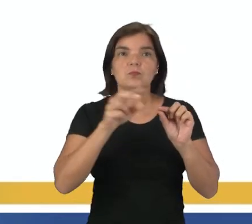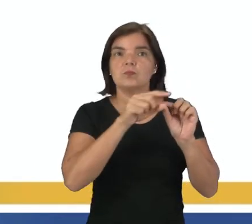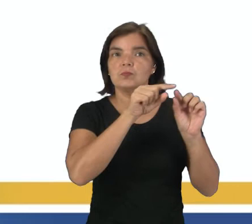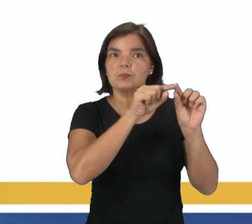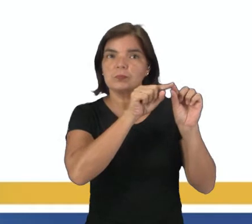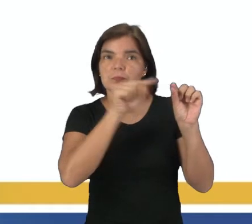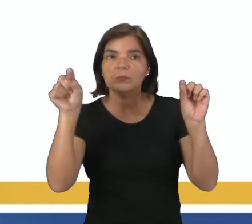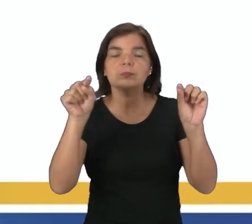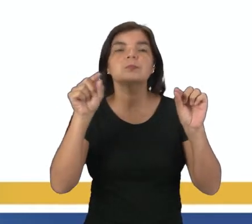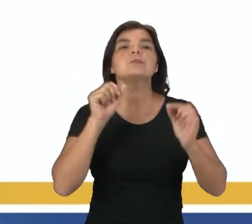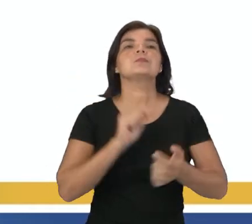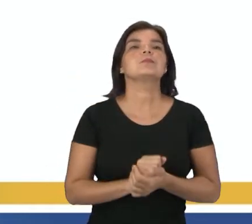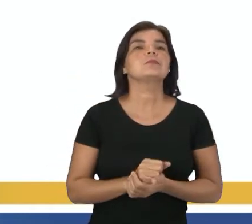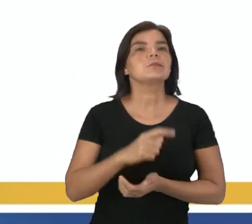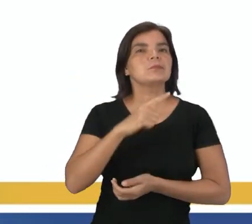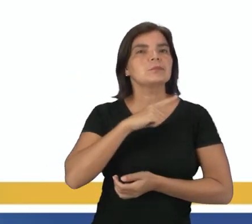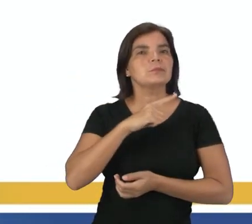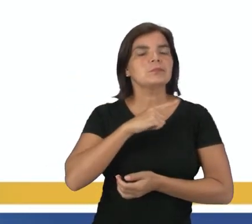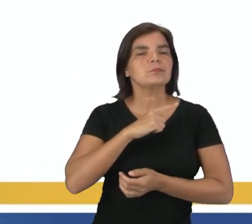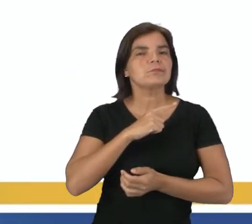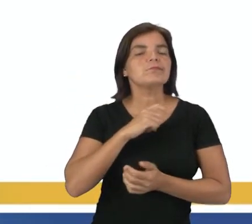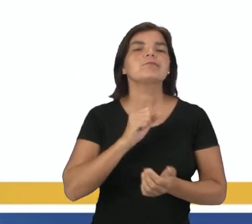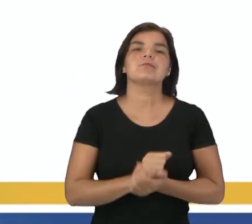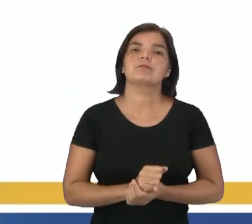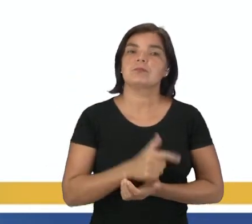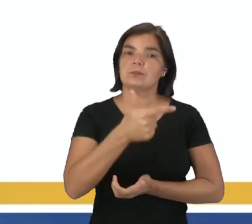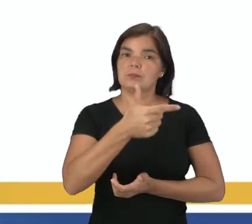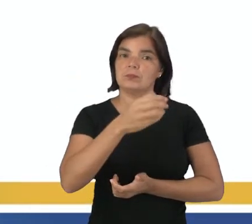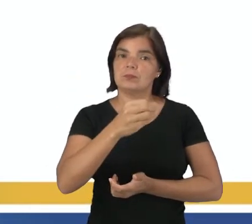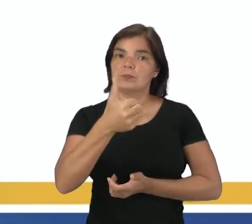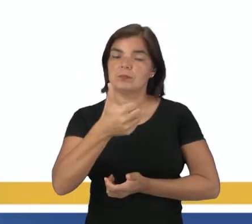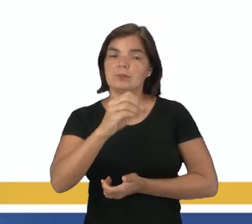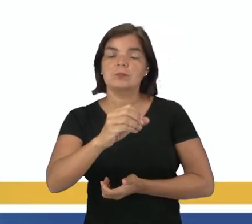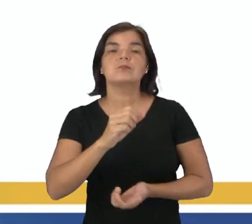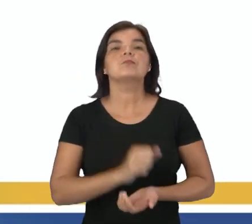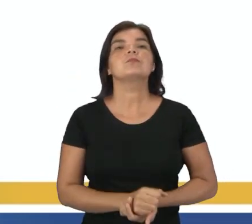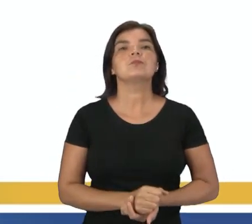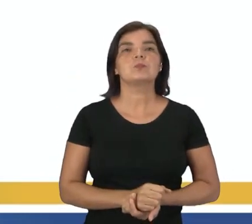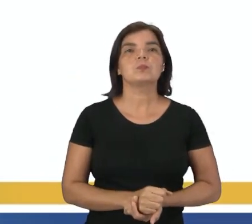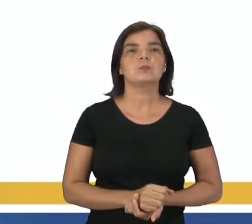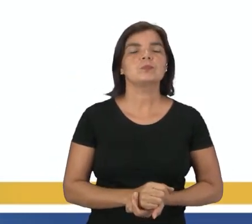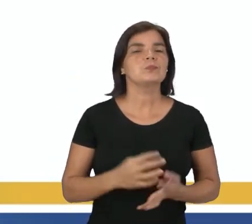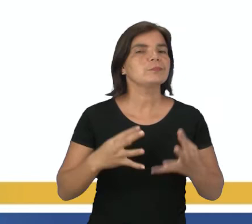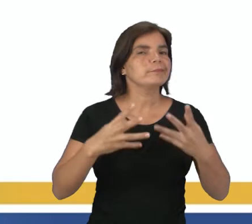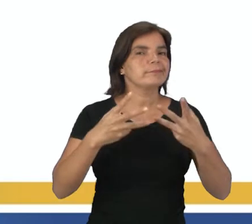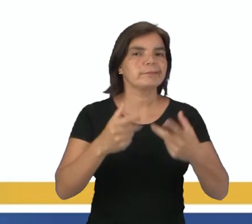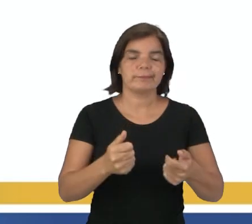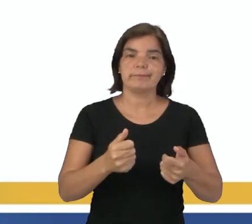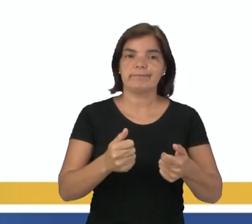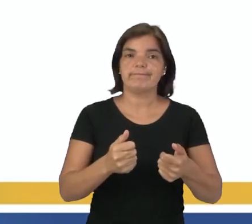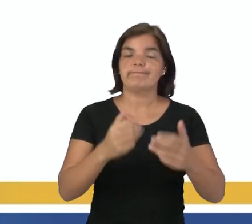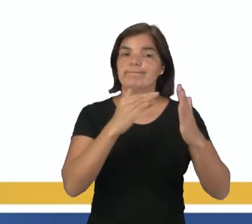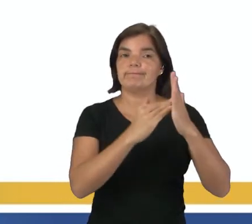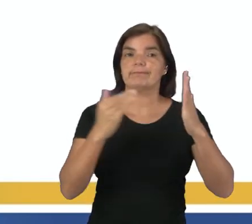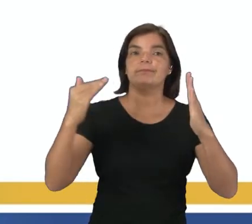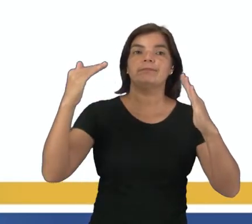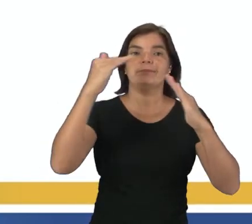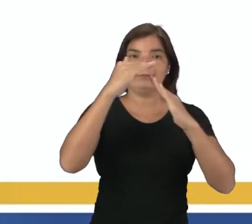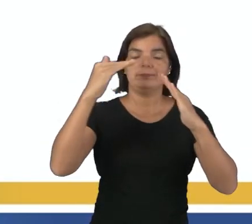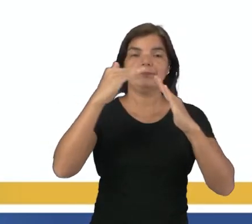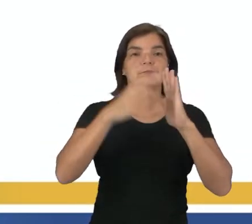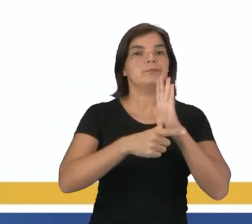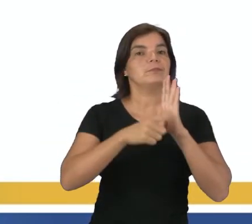é linha contínua, ela tem um acréscimo. Em 2010 ela já estava totalmente superior ao